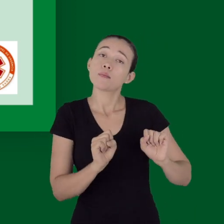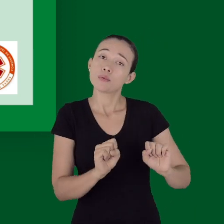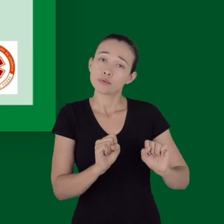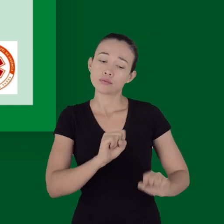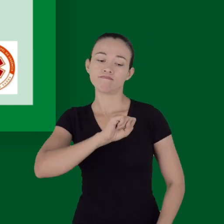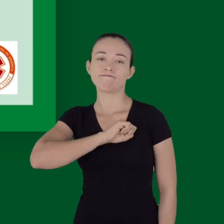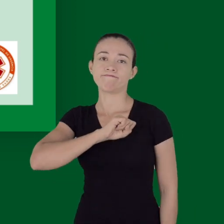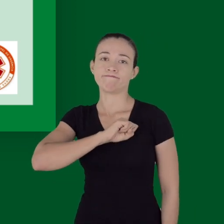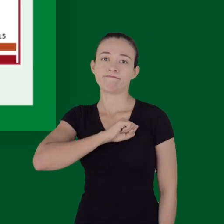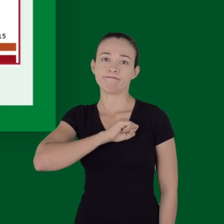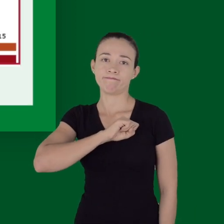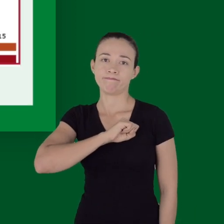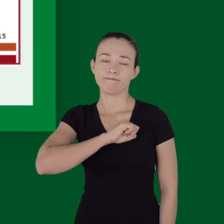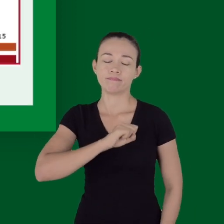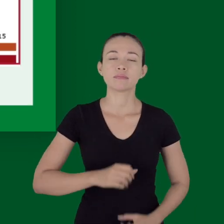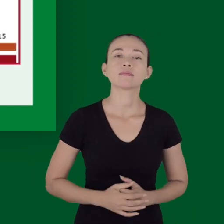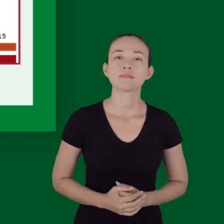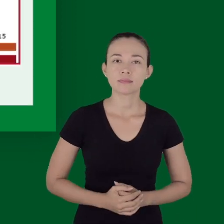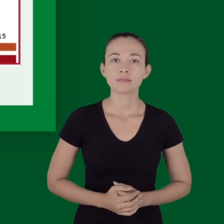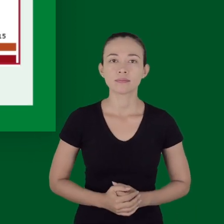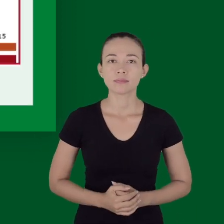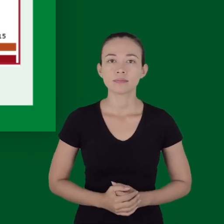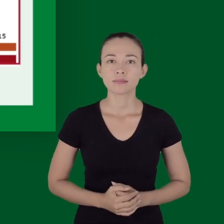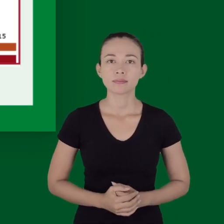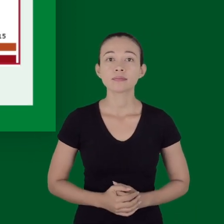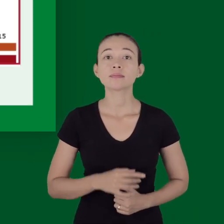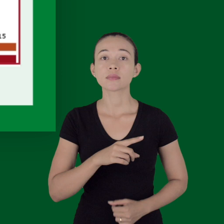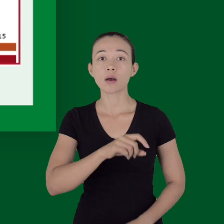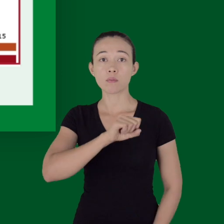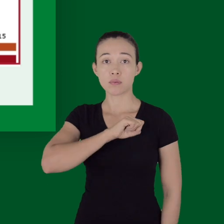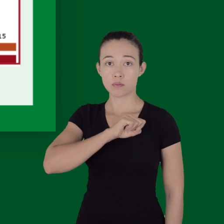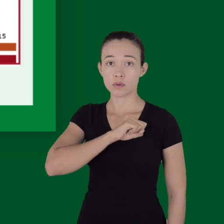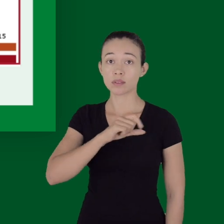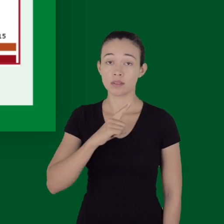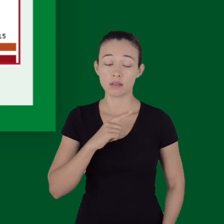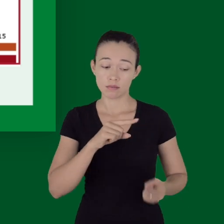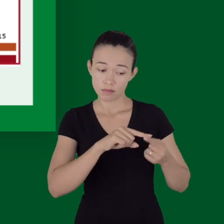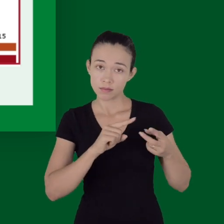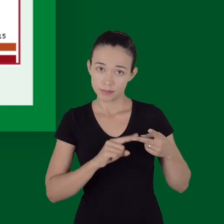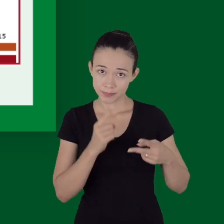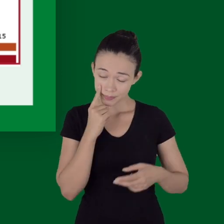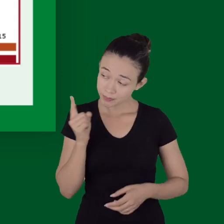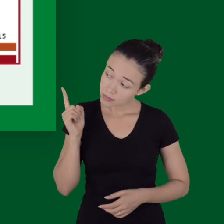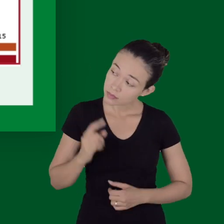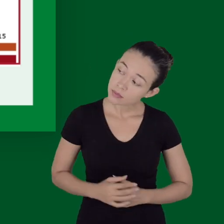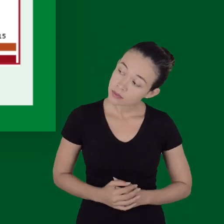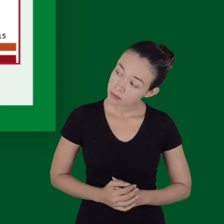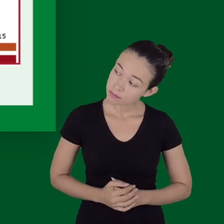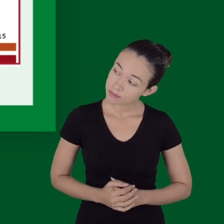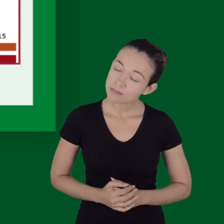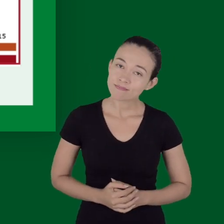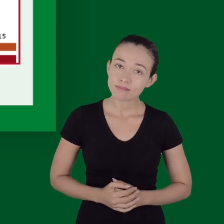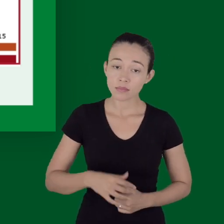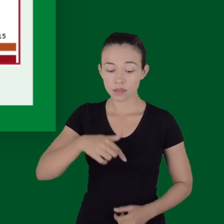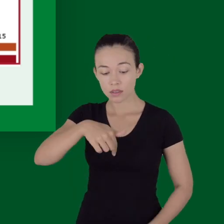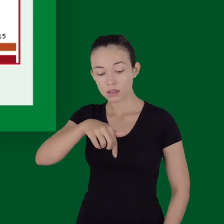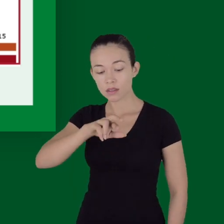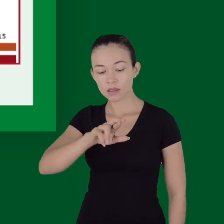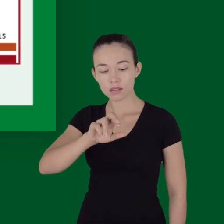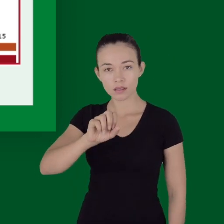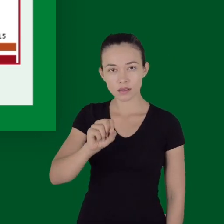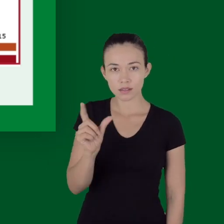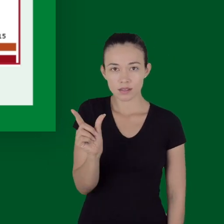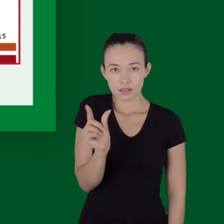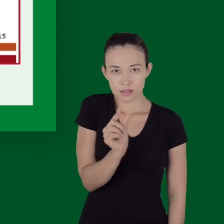pode pensar numa taquiarritmia. A gente divide a taquiarritmia em QRS estreito e largo, né? Dentro das arritmias do QRS